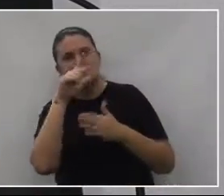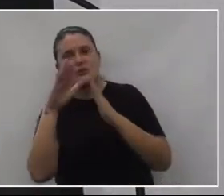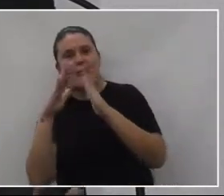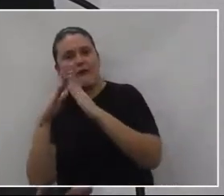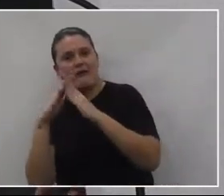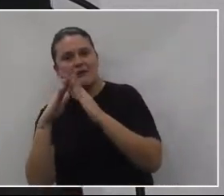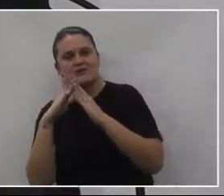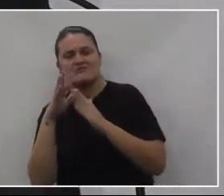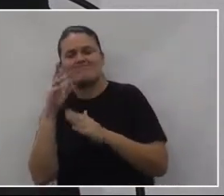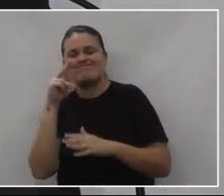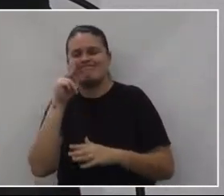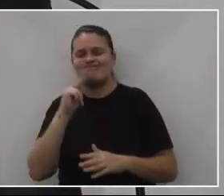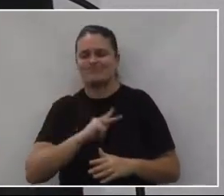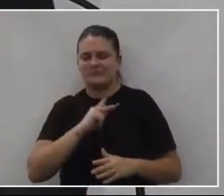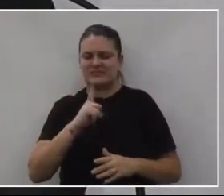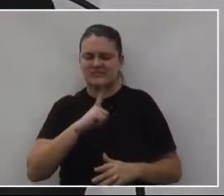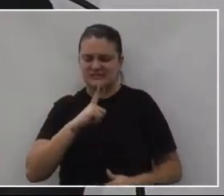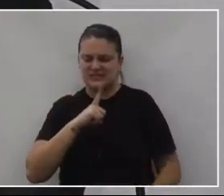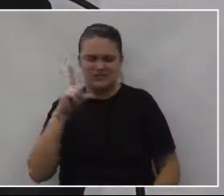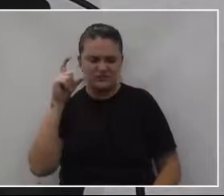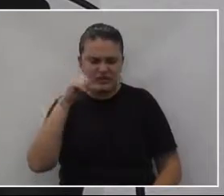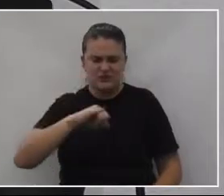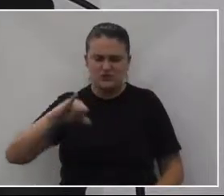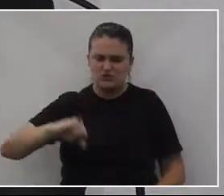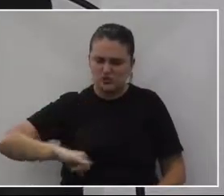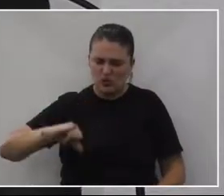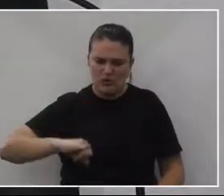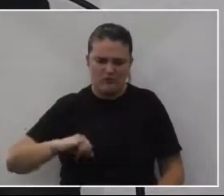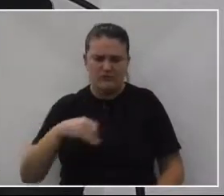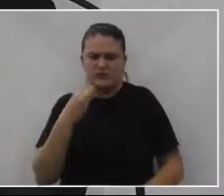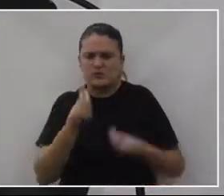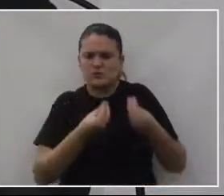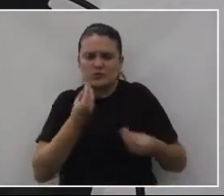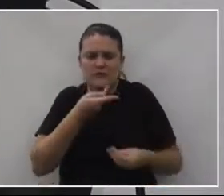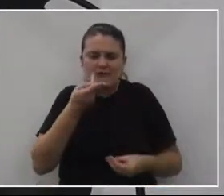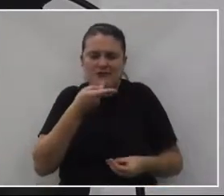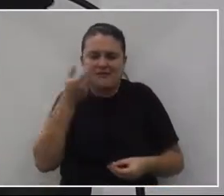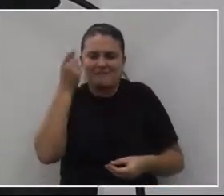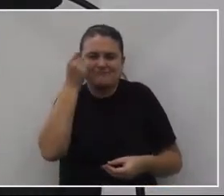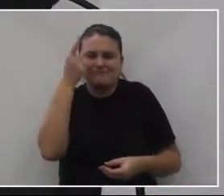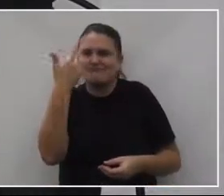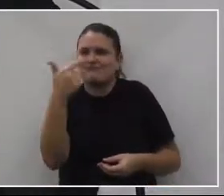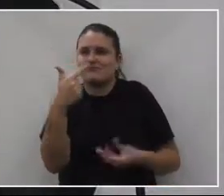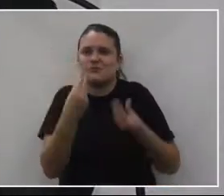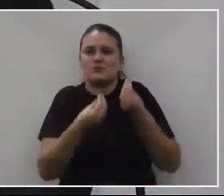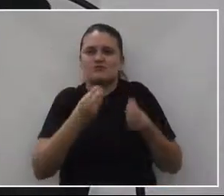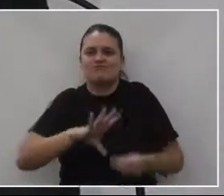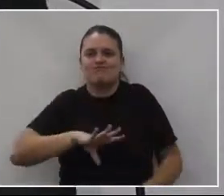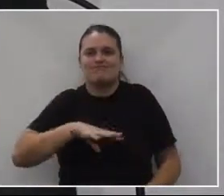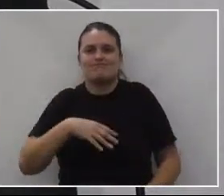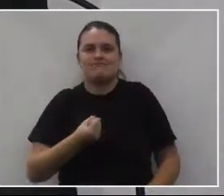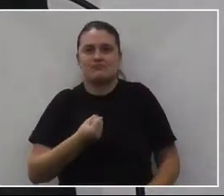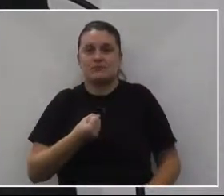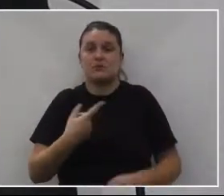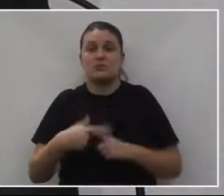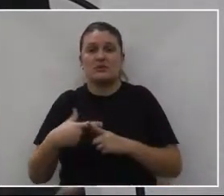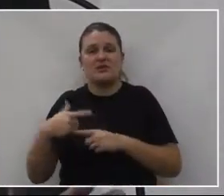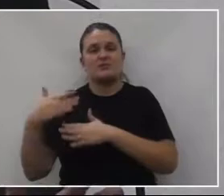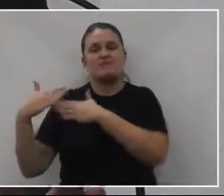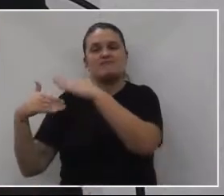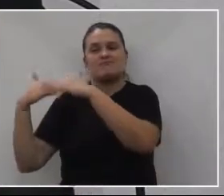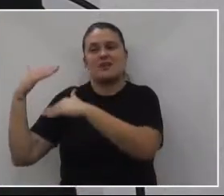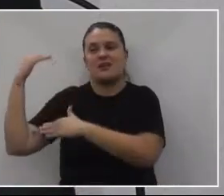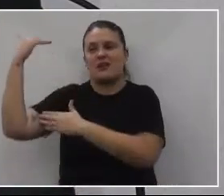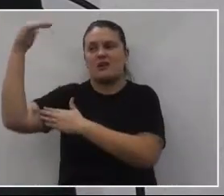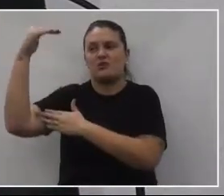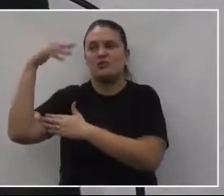por uma dificuldade que precisa de ajuda. Não é fácil, nós adultos temos dificuldade com toda a experiência e maturidade que vamos adquirindo ao longo da vida, o que